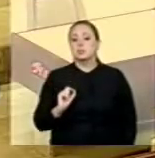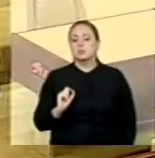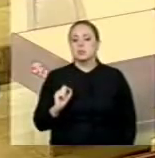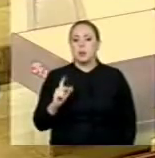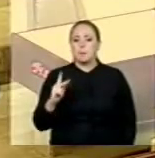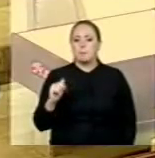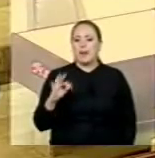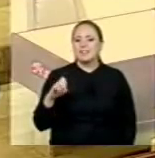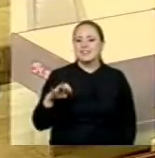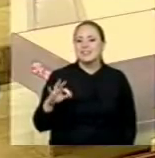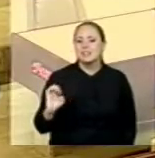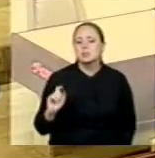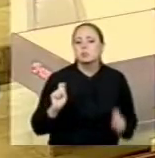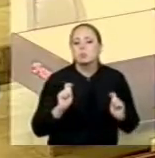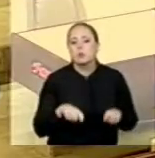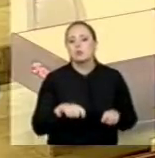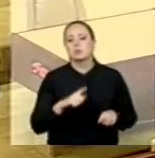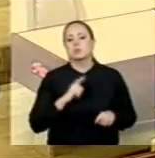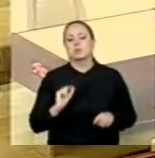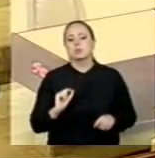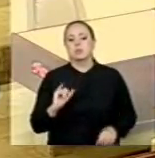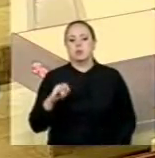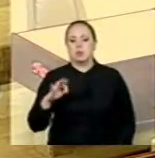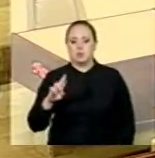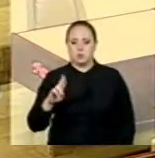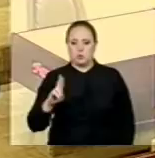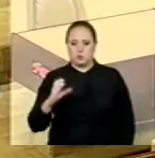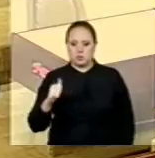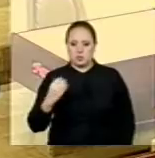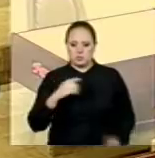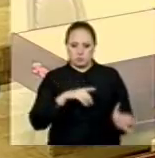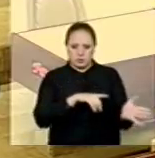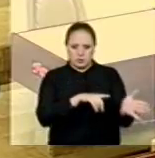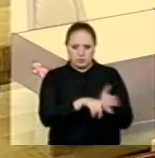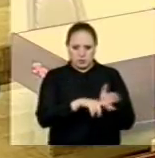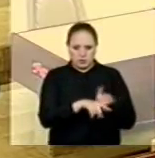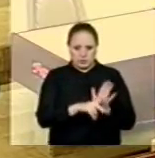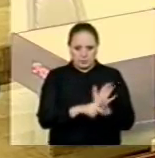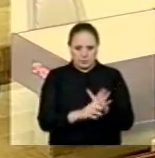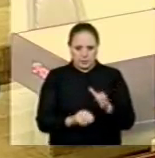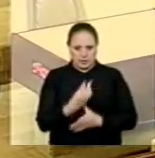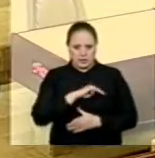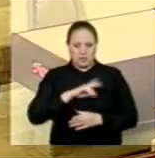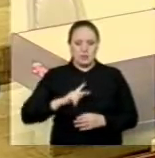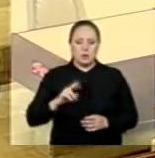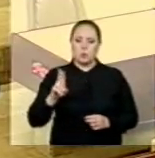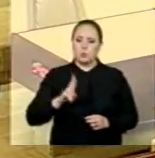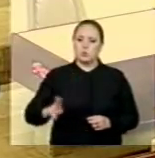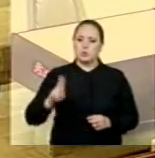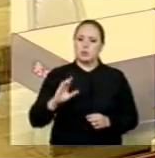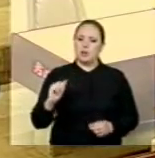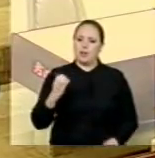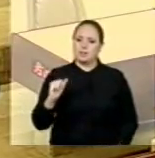a possibilidade da instrução das investigações elaboradas pelo Ministério Público sendo utilizadas pela ação